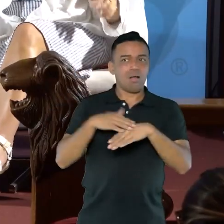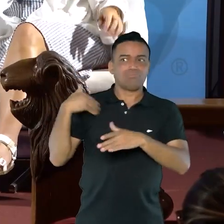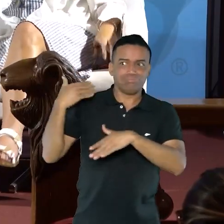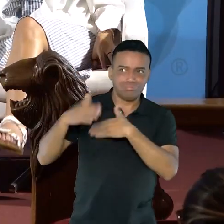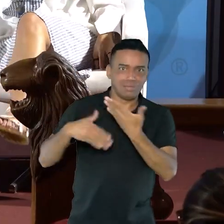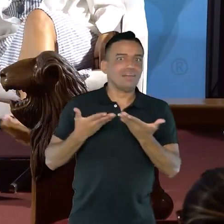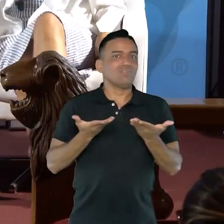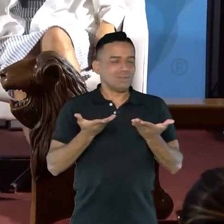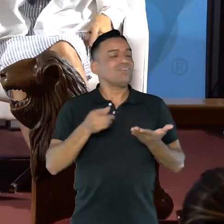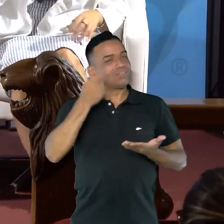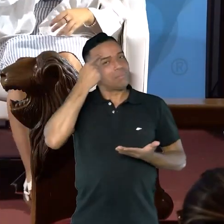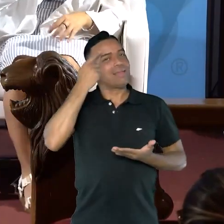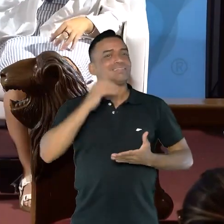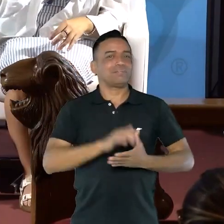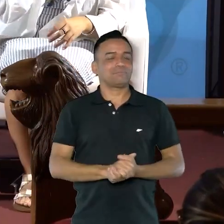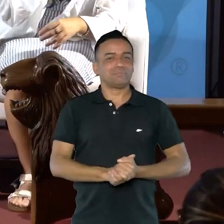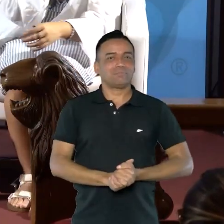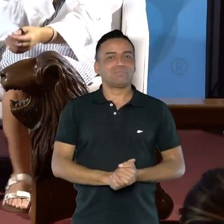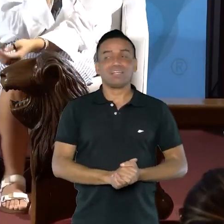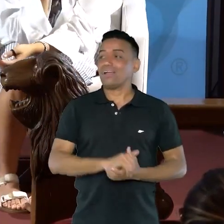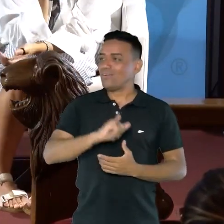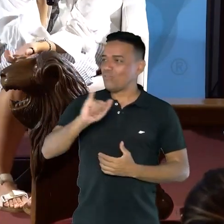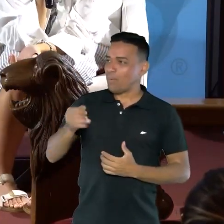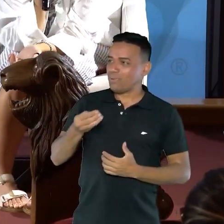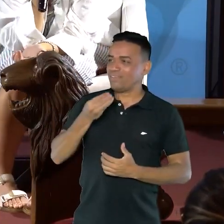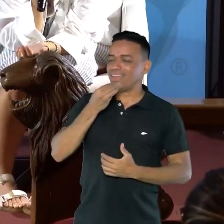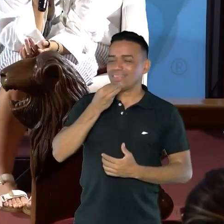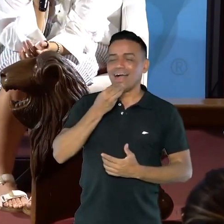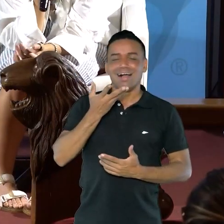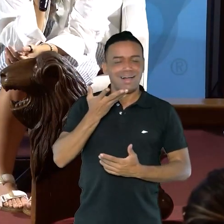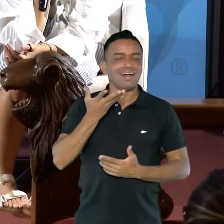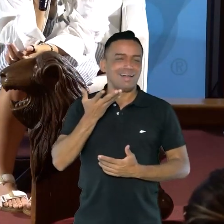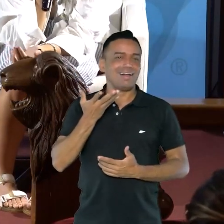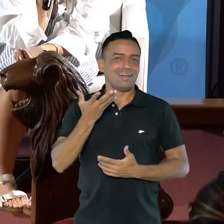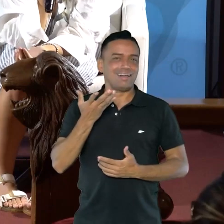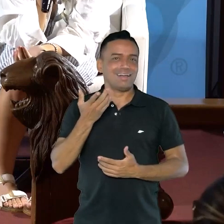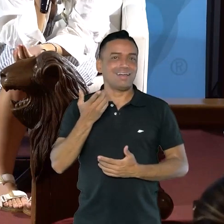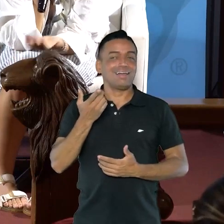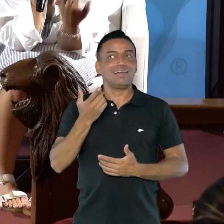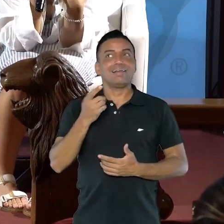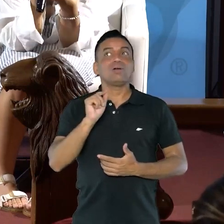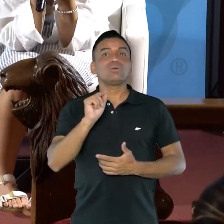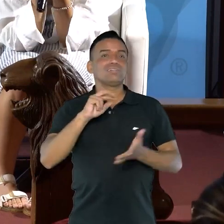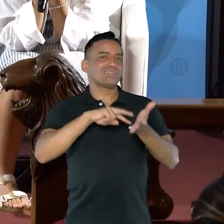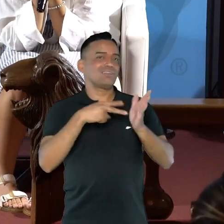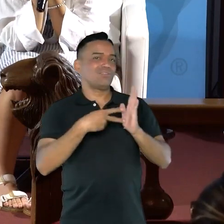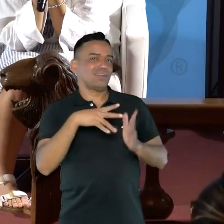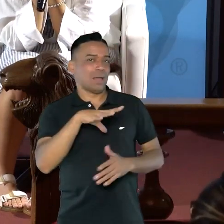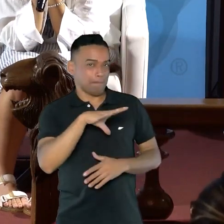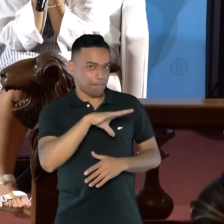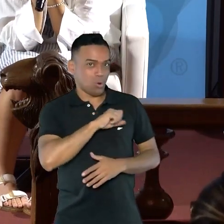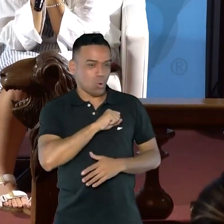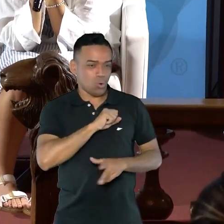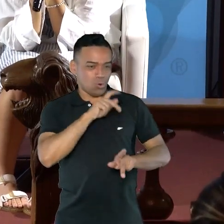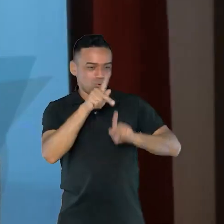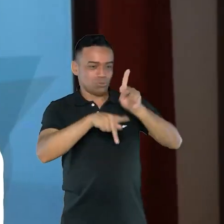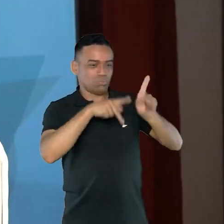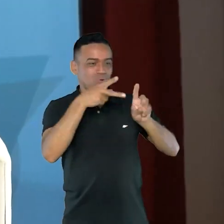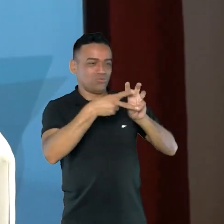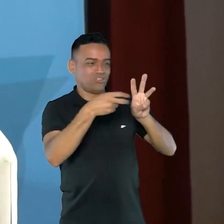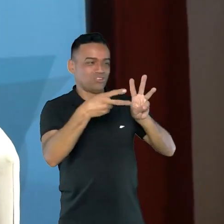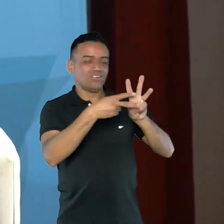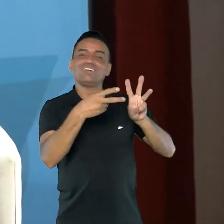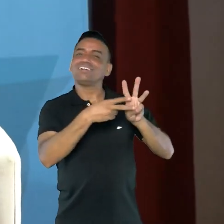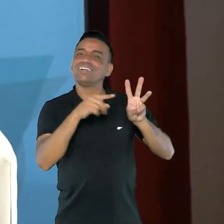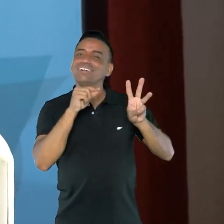mostrou aqui para gente. Eu vou até aproveitar para essa questão do que é o amor, né, no nosso